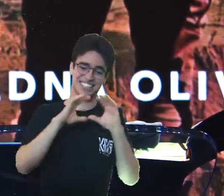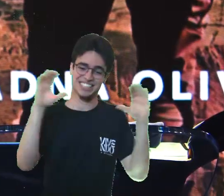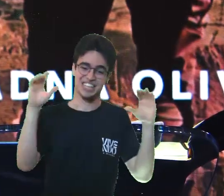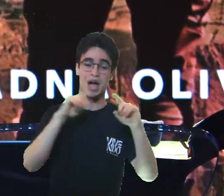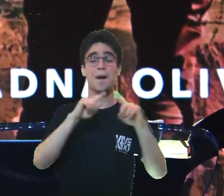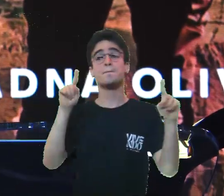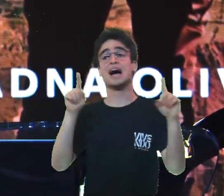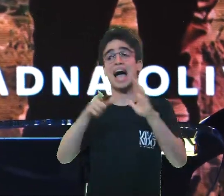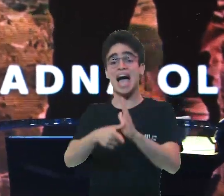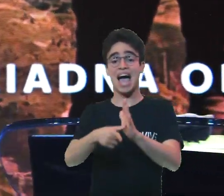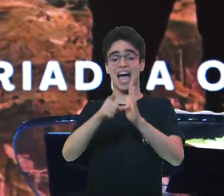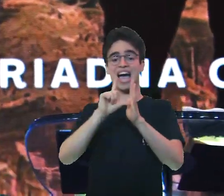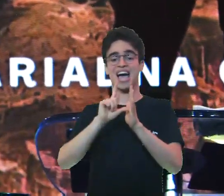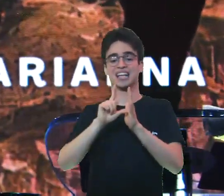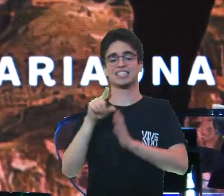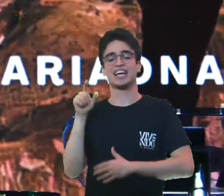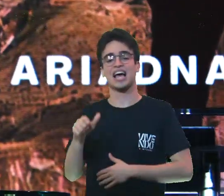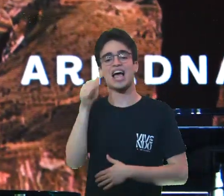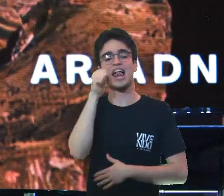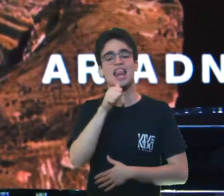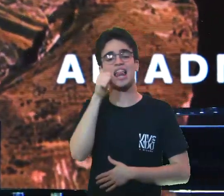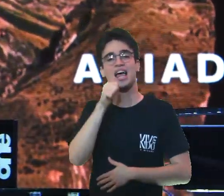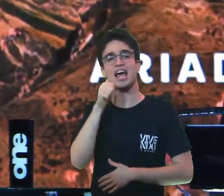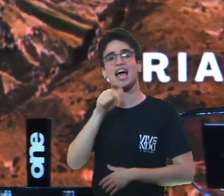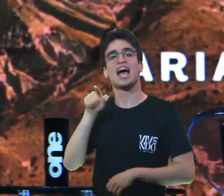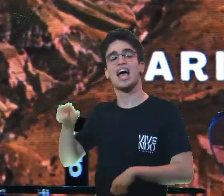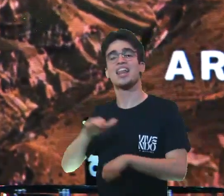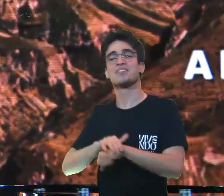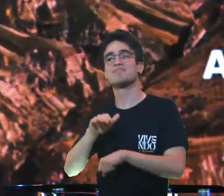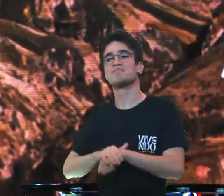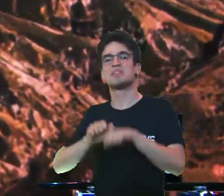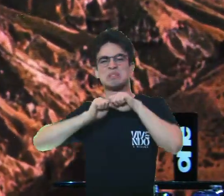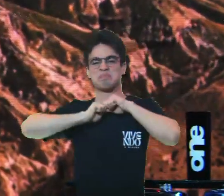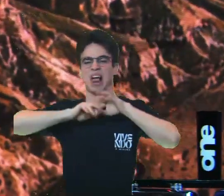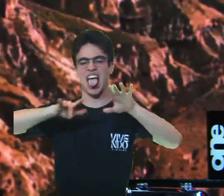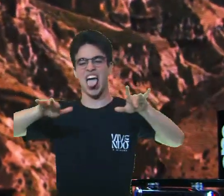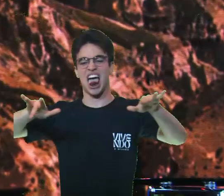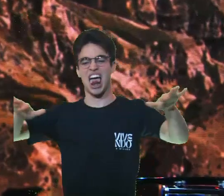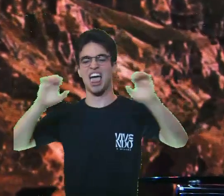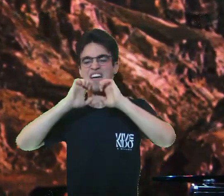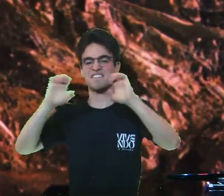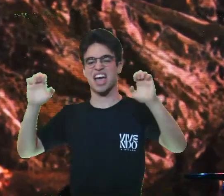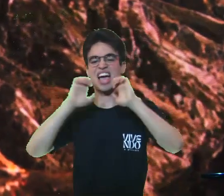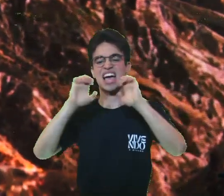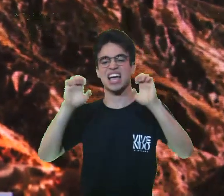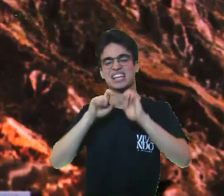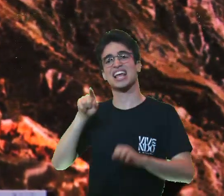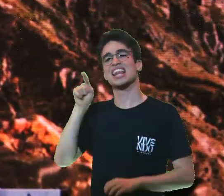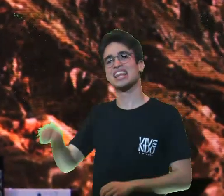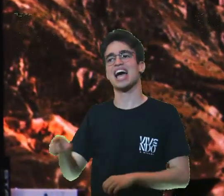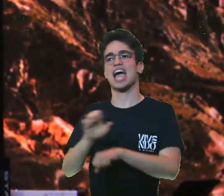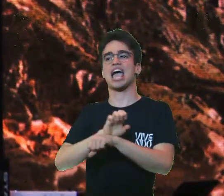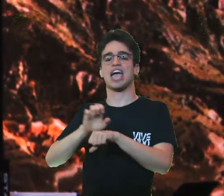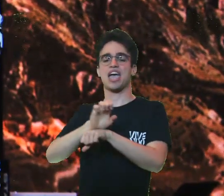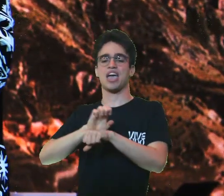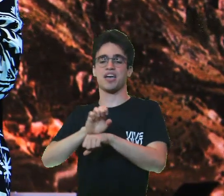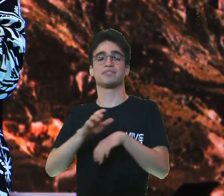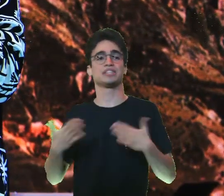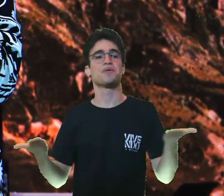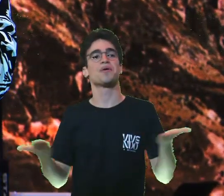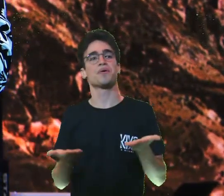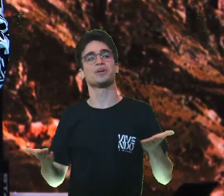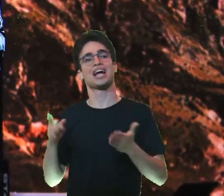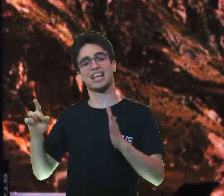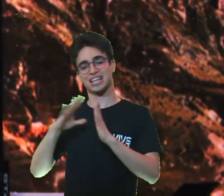de ir para casa, ela esparramou o evangelho em Éfeso. E uma das igrejas cristãs que existem em